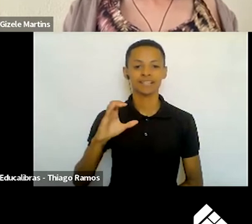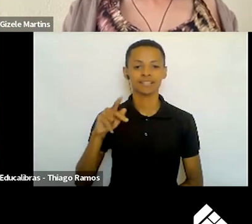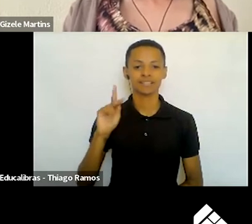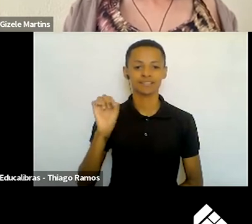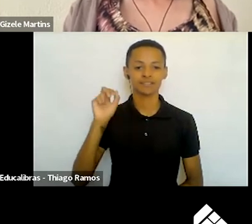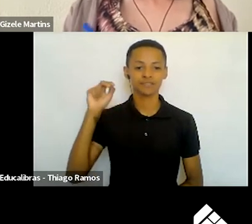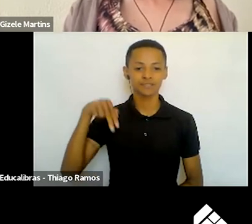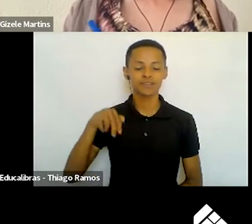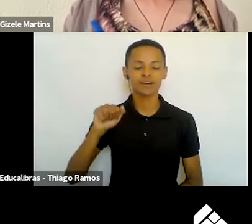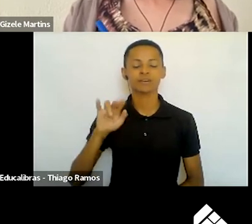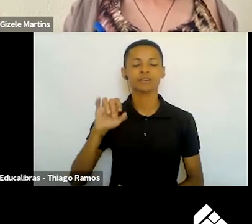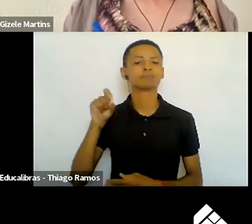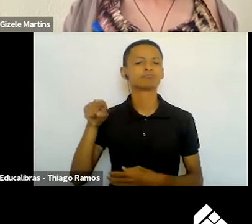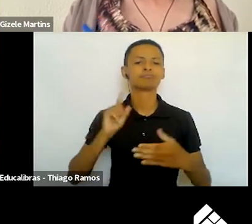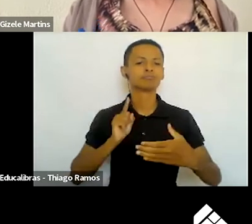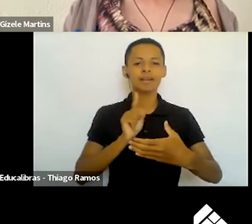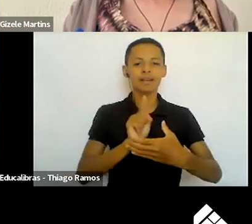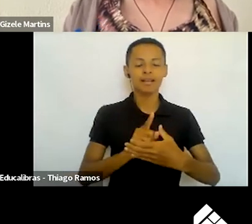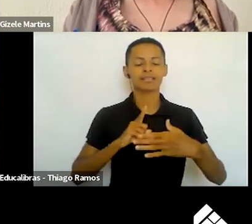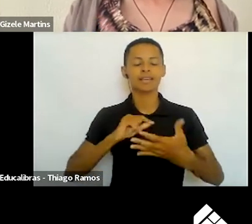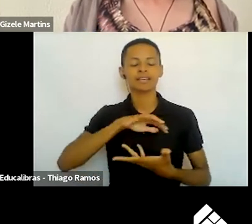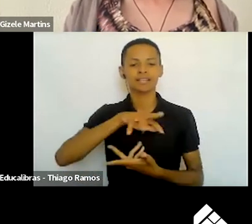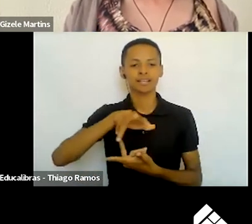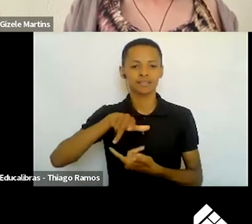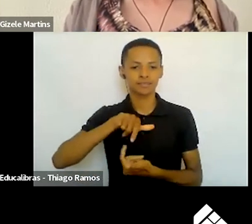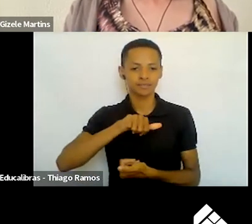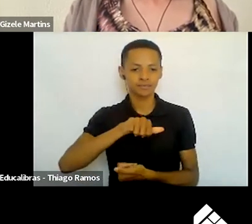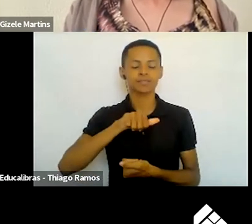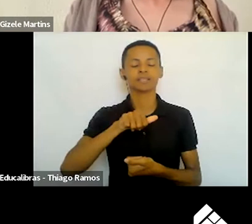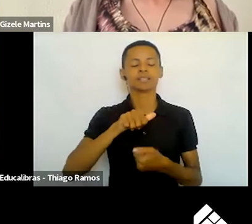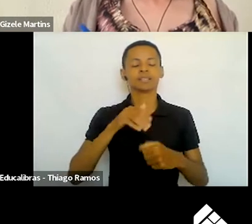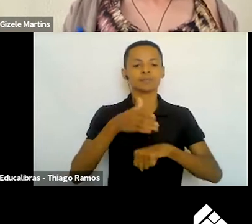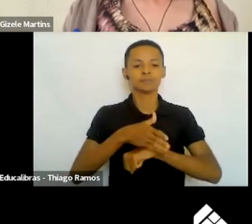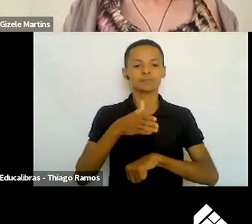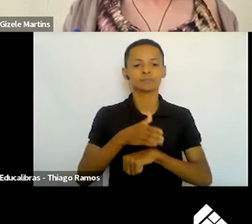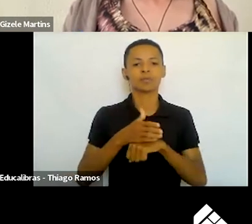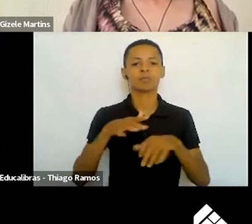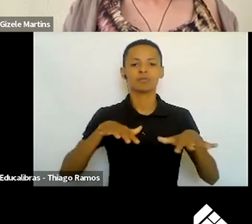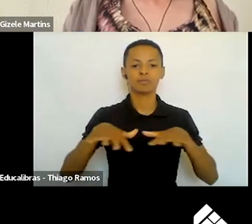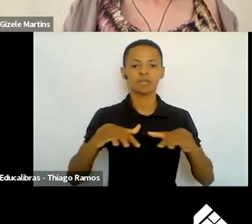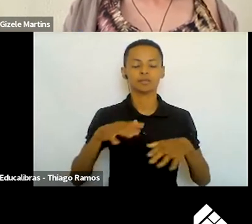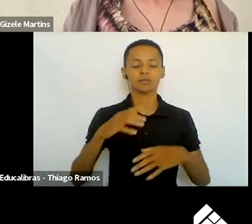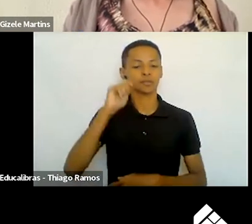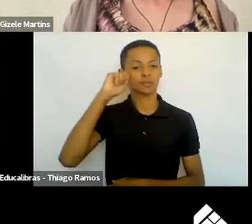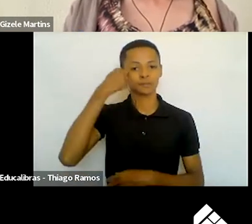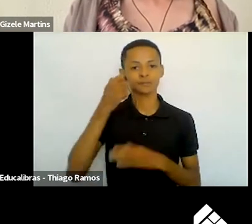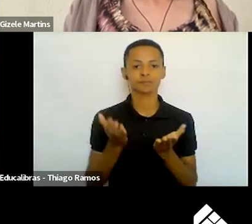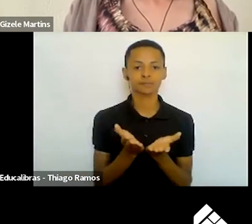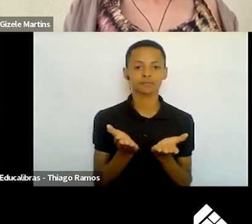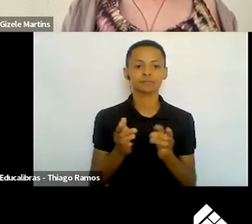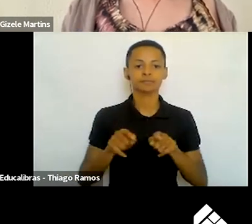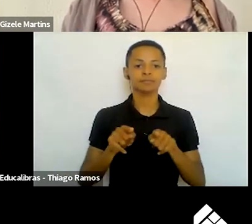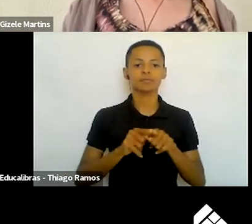a Coordenação Nacional do Movimento Negro Evangélico e também integra a Coalizão Negra por